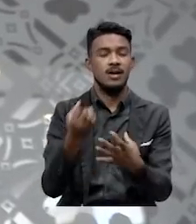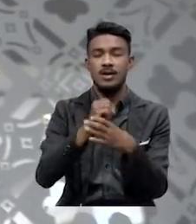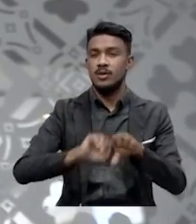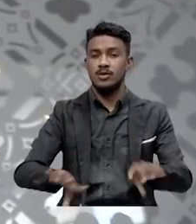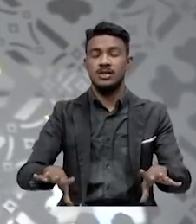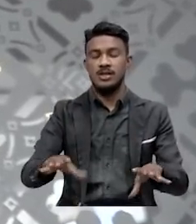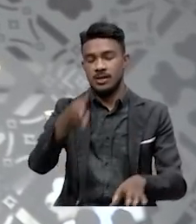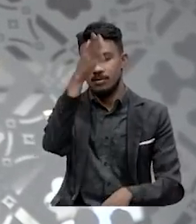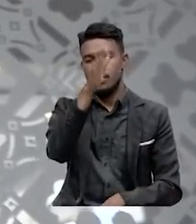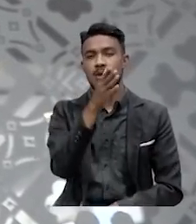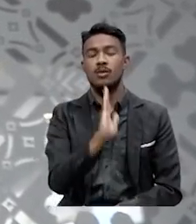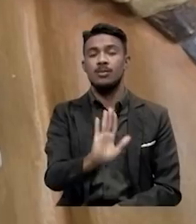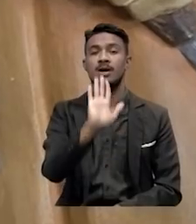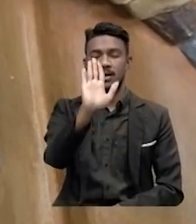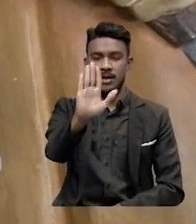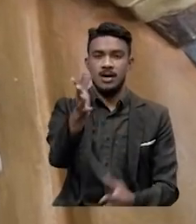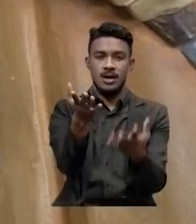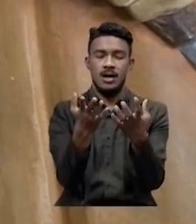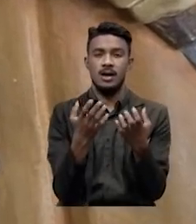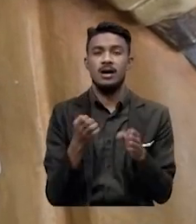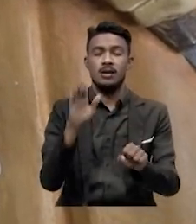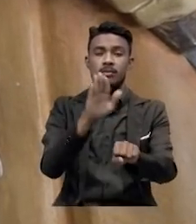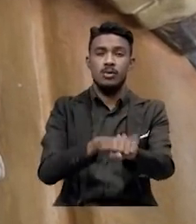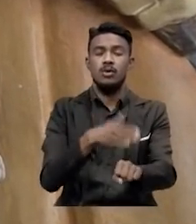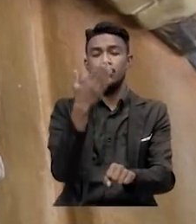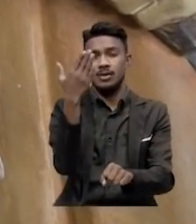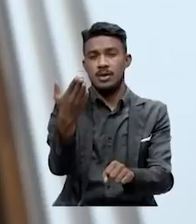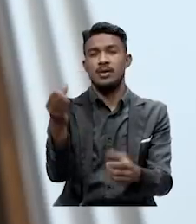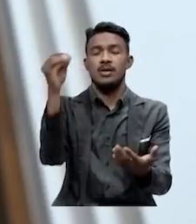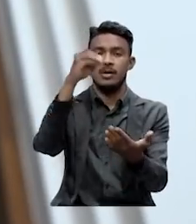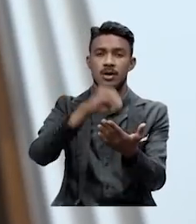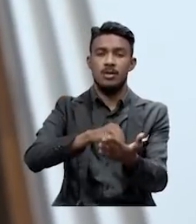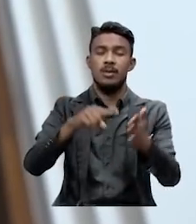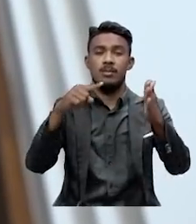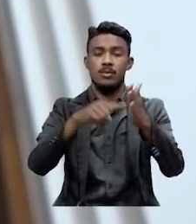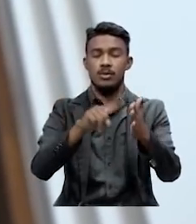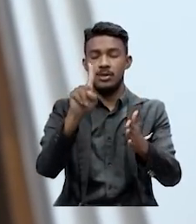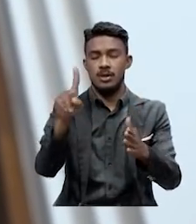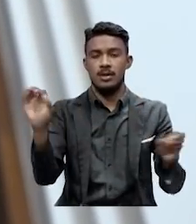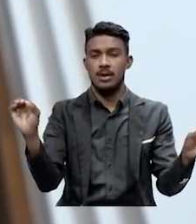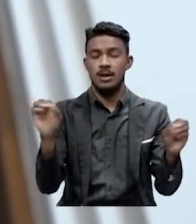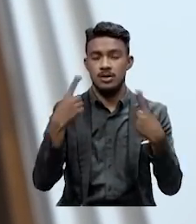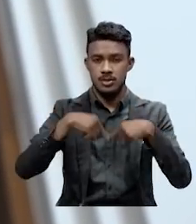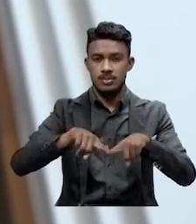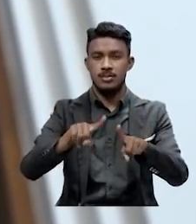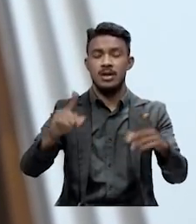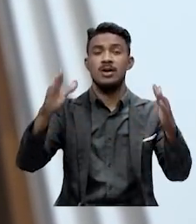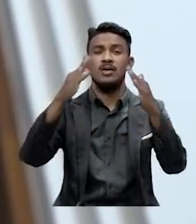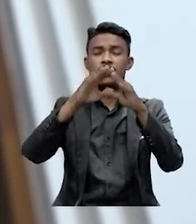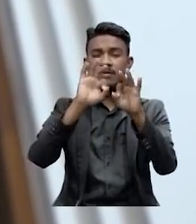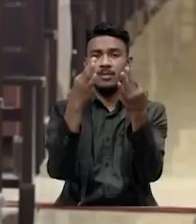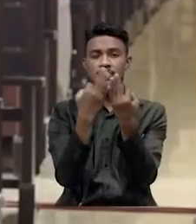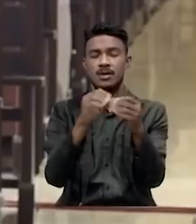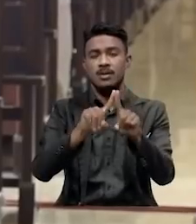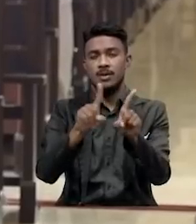Magninia, a cara que é polunia ona tova, ponto de né. Minha Laos ba, minha umalara né,